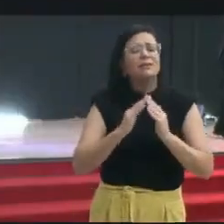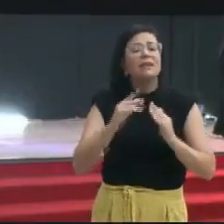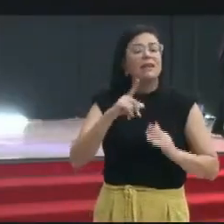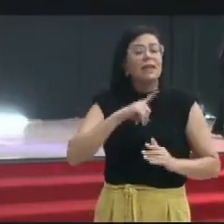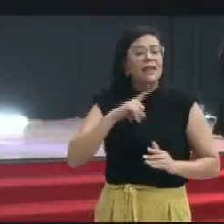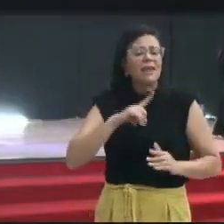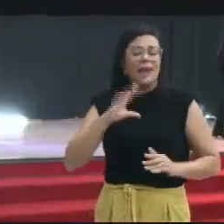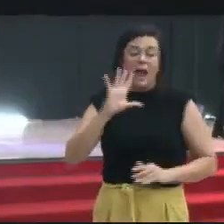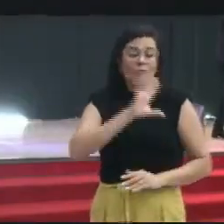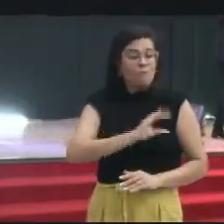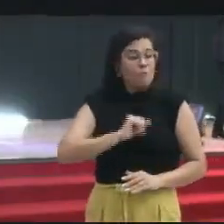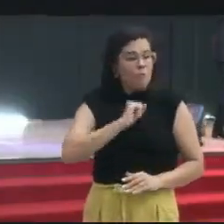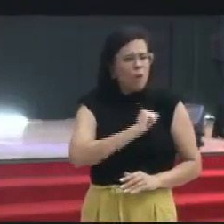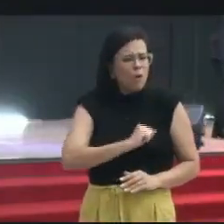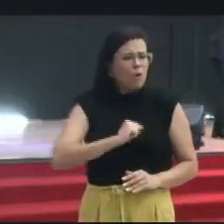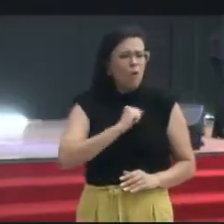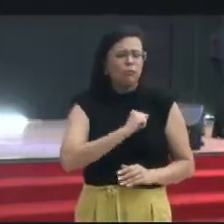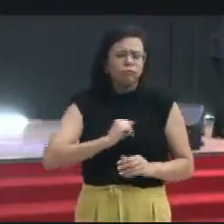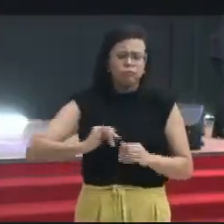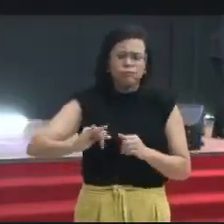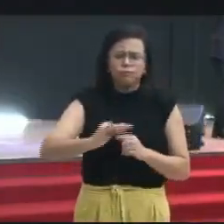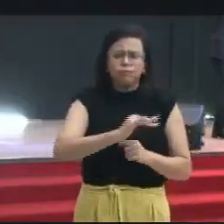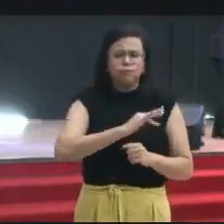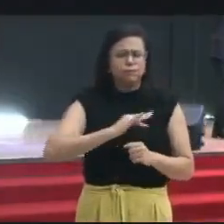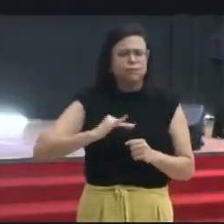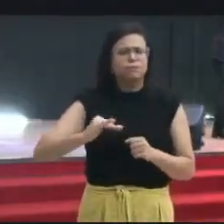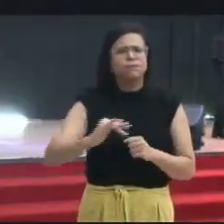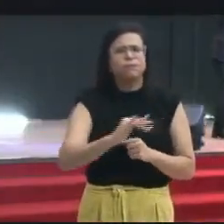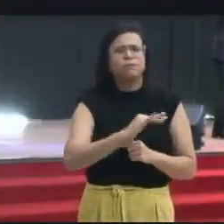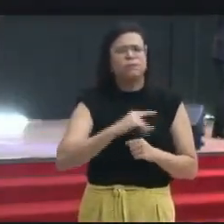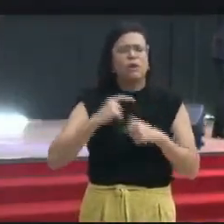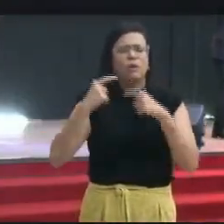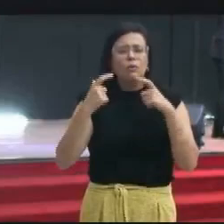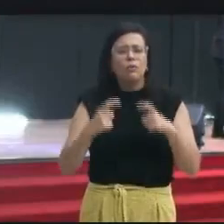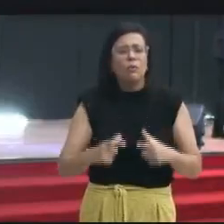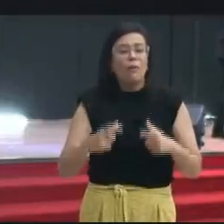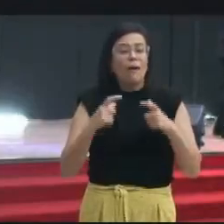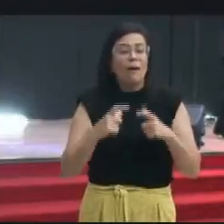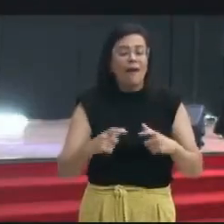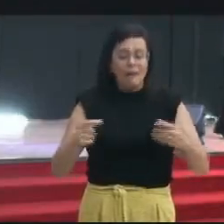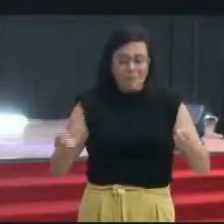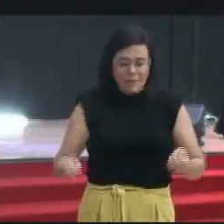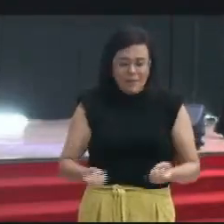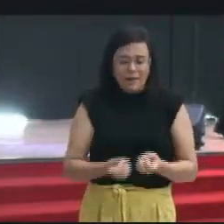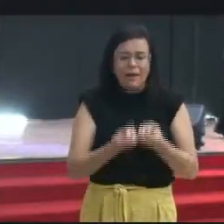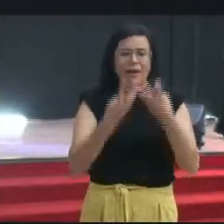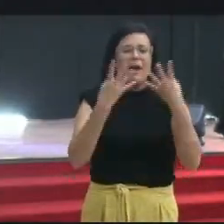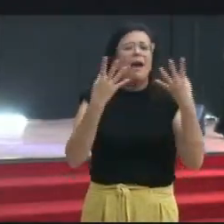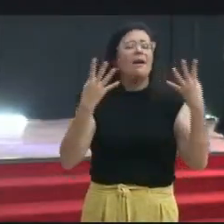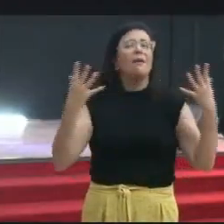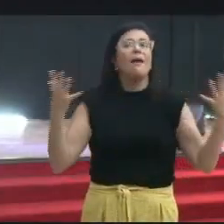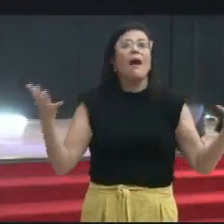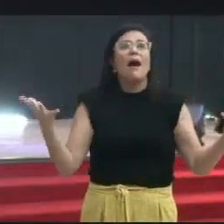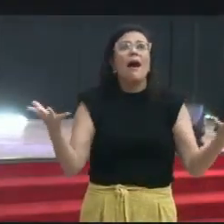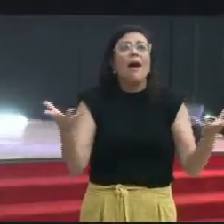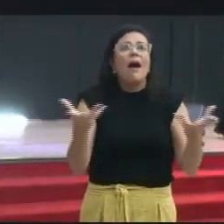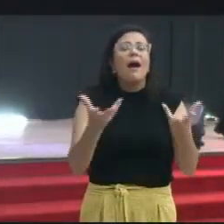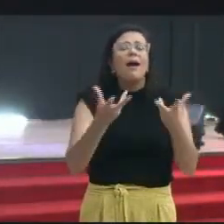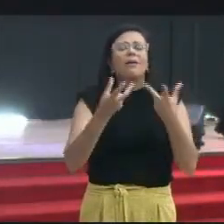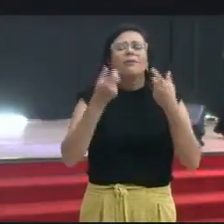de amor, a sua casa será um lugar de milagres